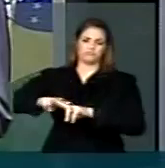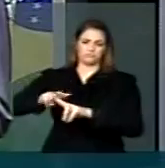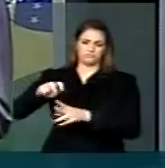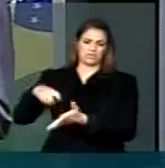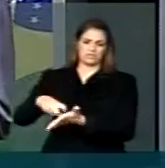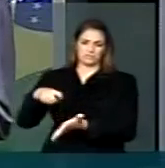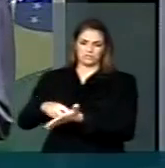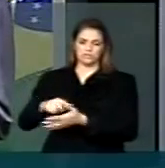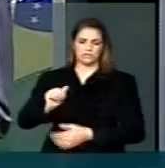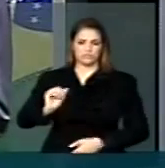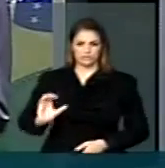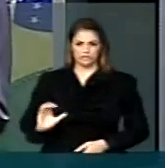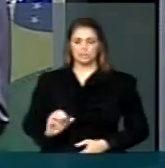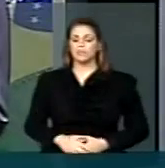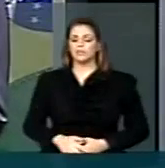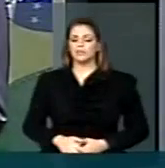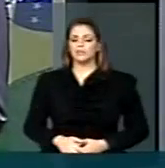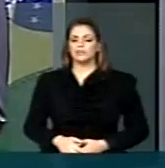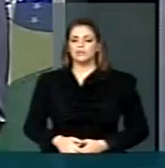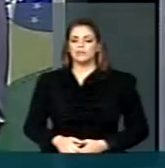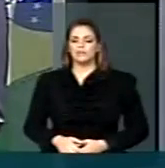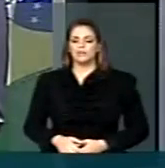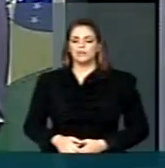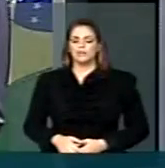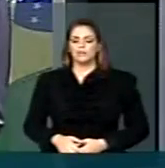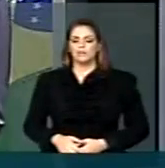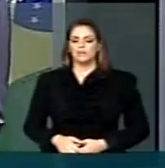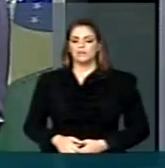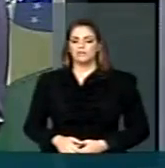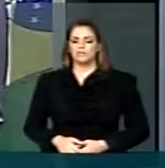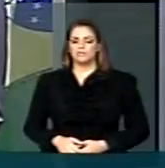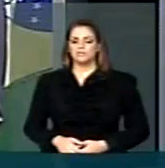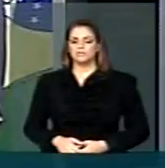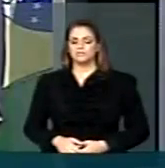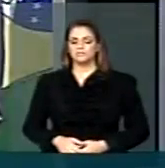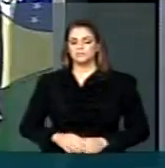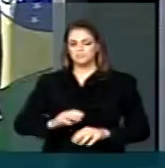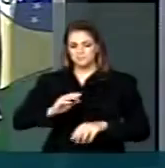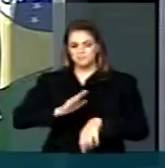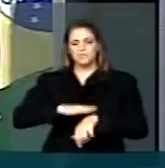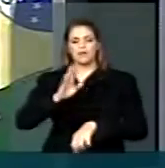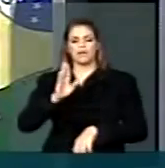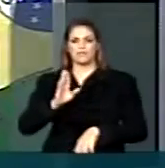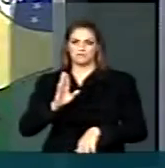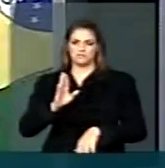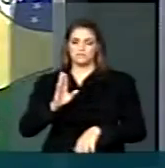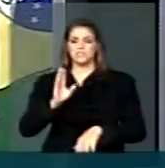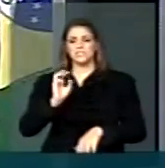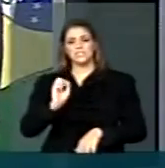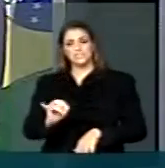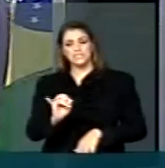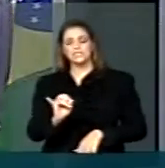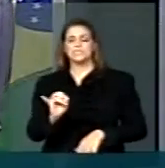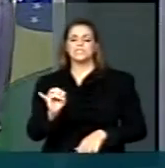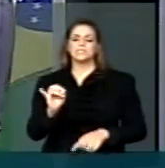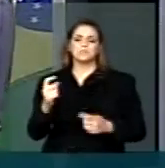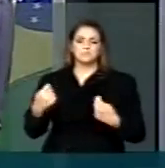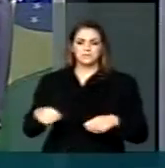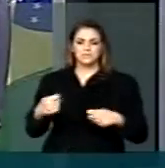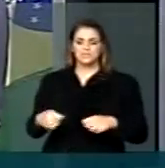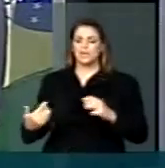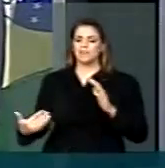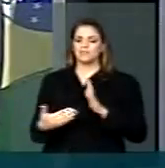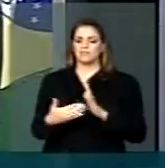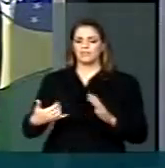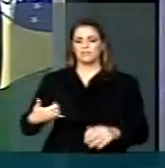socioeducativa da internação. Aumento do período máximo da internação para cumprimento de medidas socioeducativas, para até os